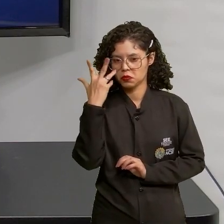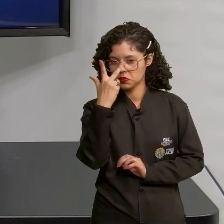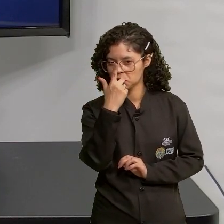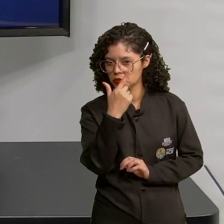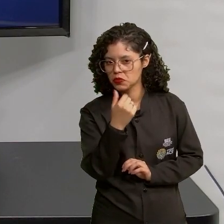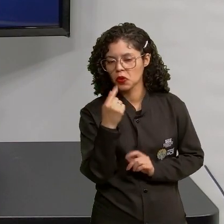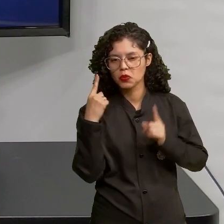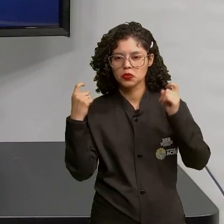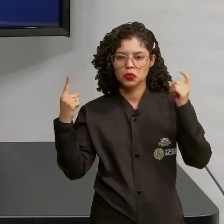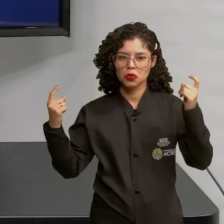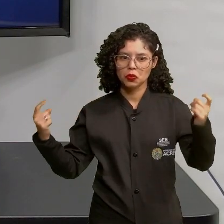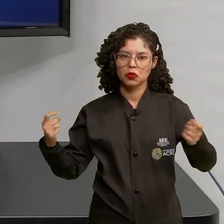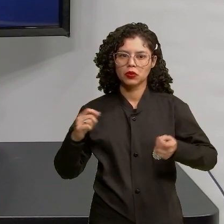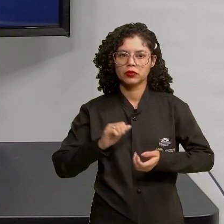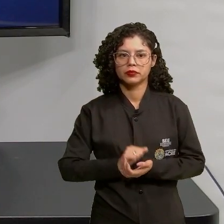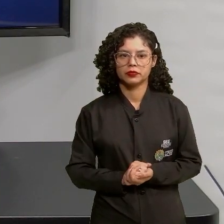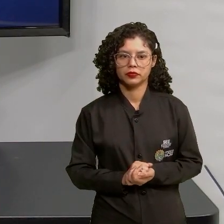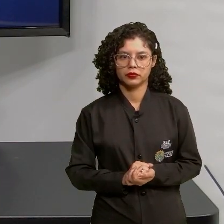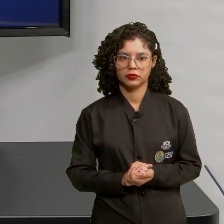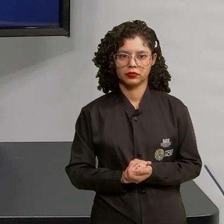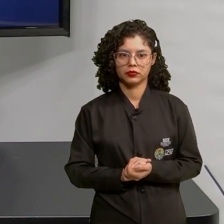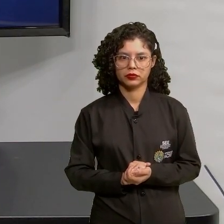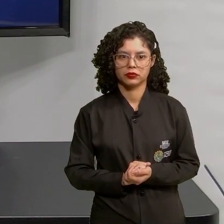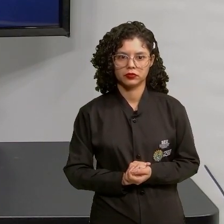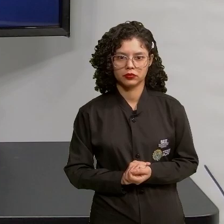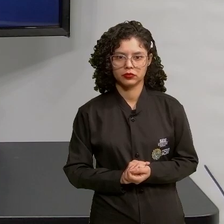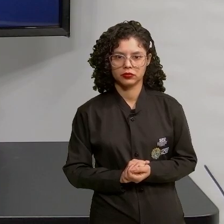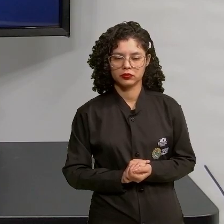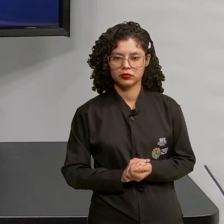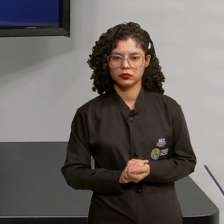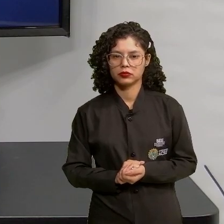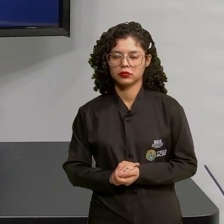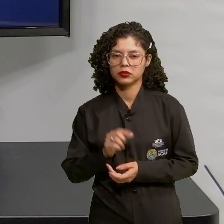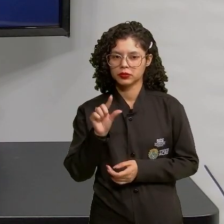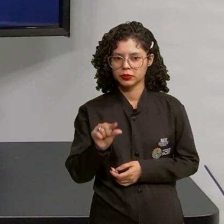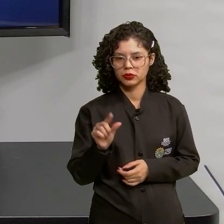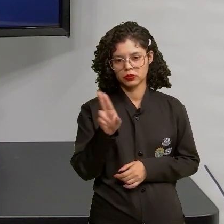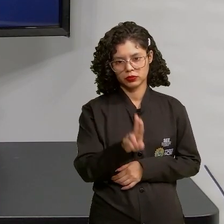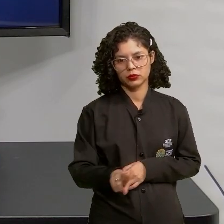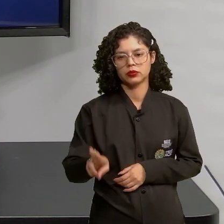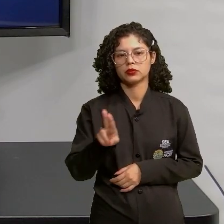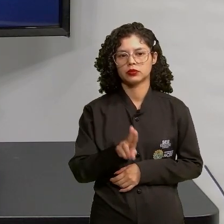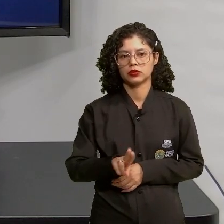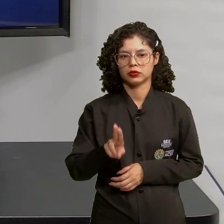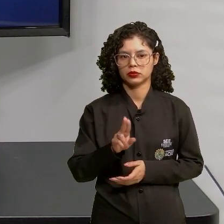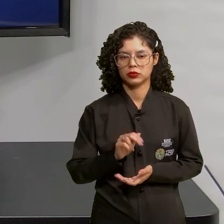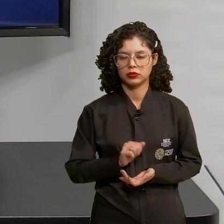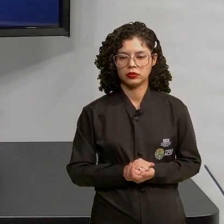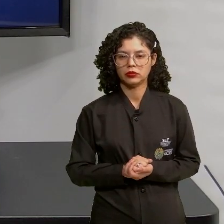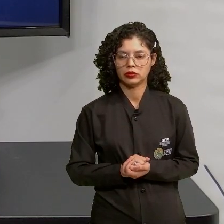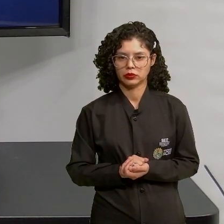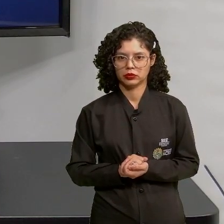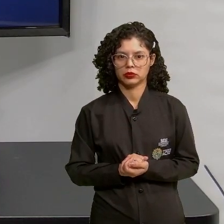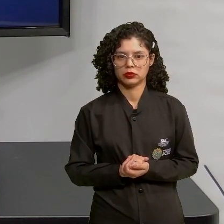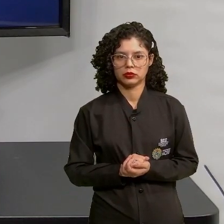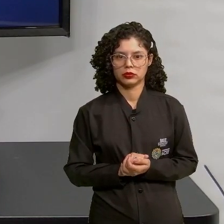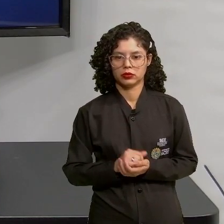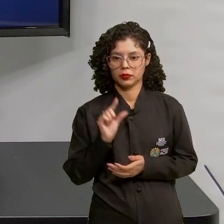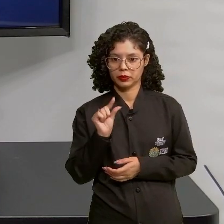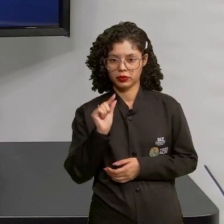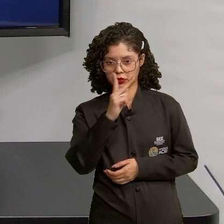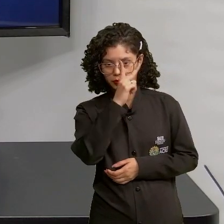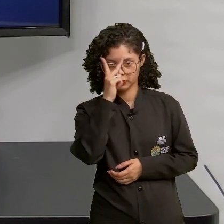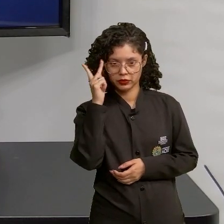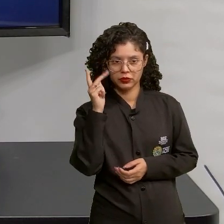um som diferente. Então, pouco utilizado na nossa região, poucas pessoas